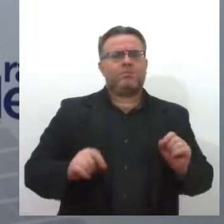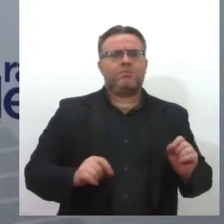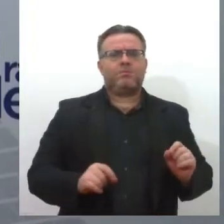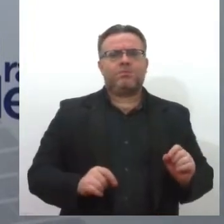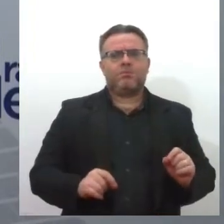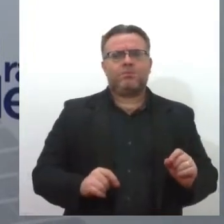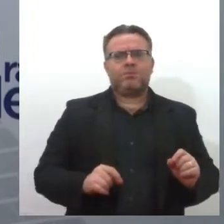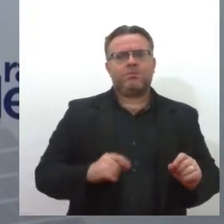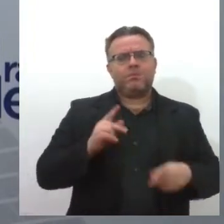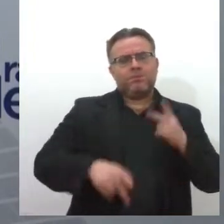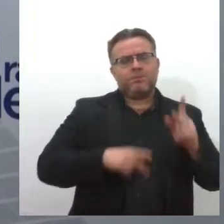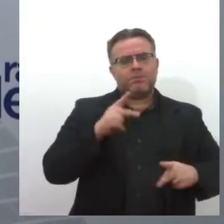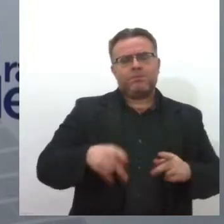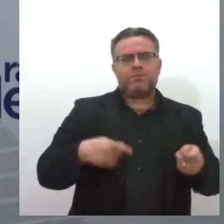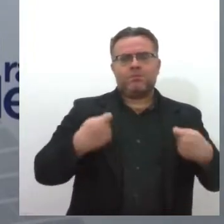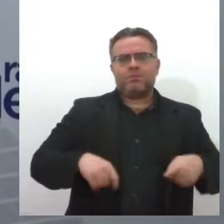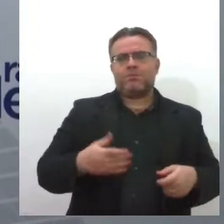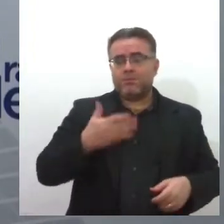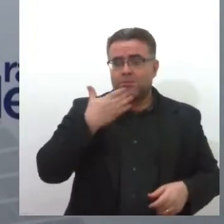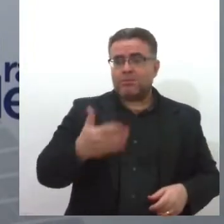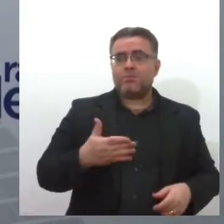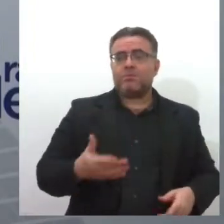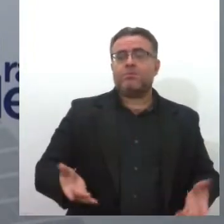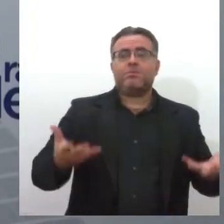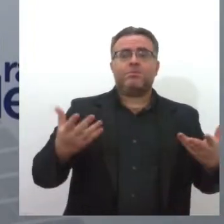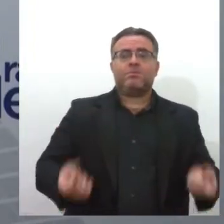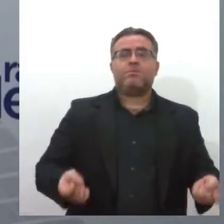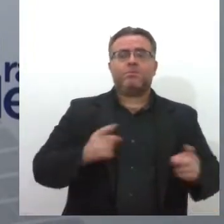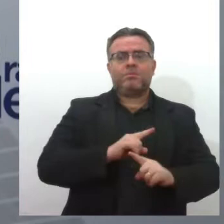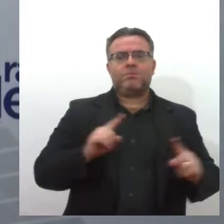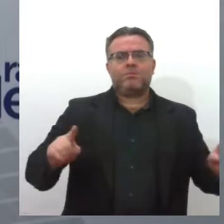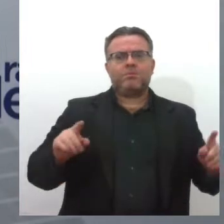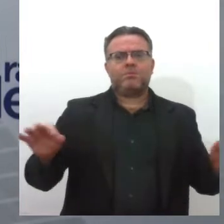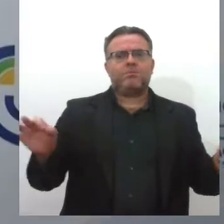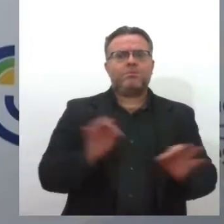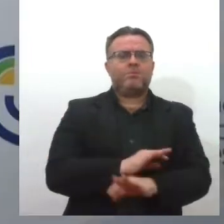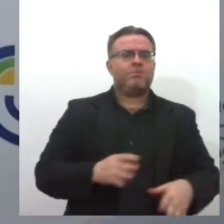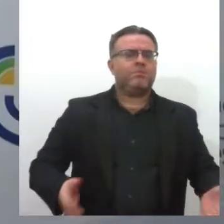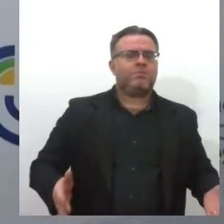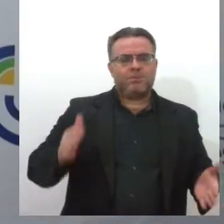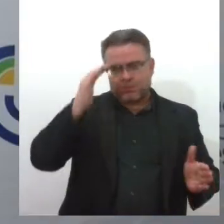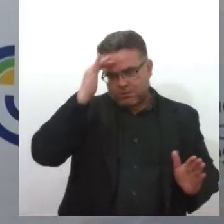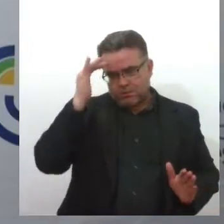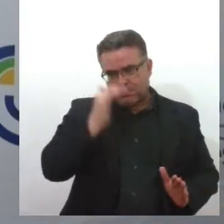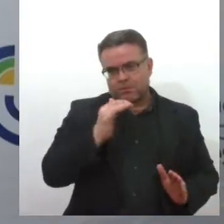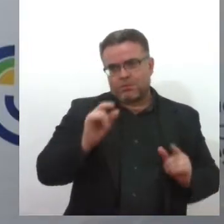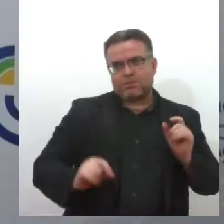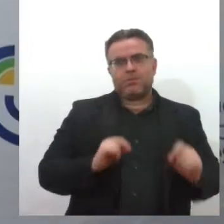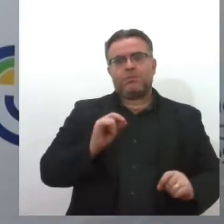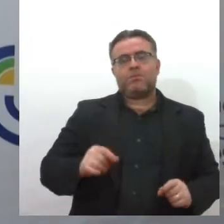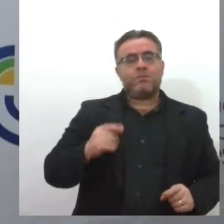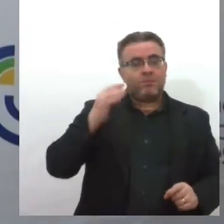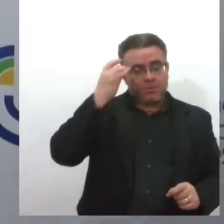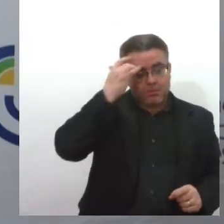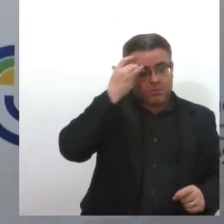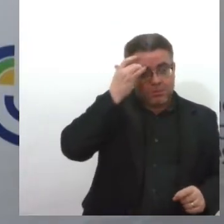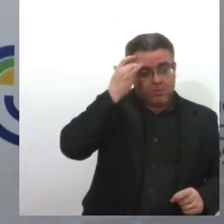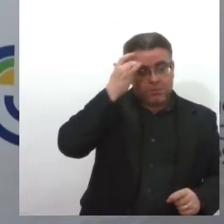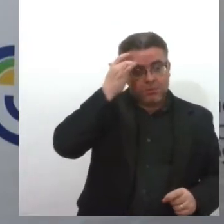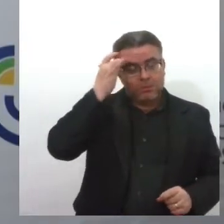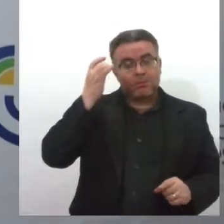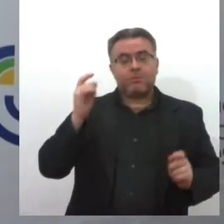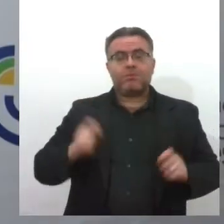da população pedindo para ser contra. Eu estou aqui para corresponder à vontade do povo. Na verdade, o Tribunal de Justiça do Estado de